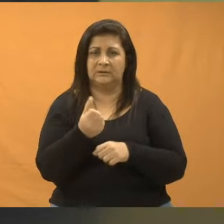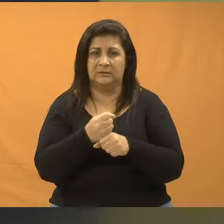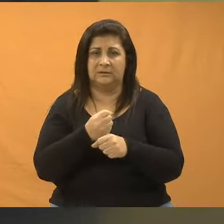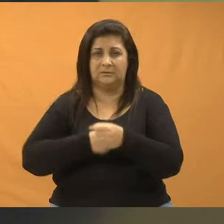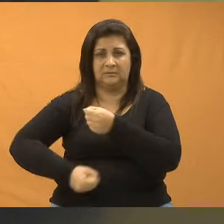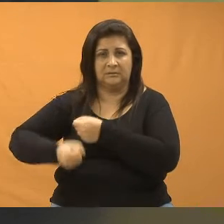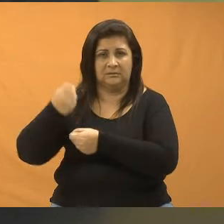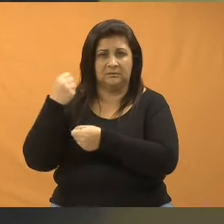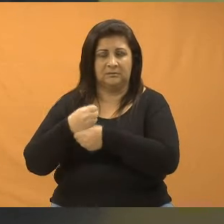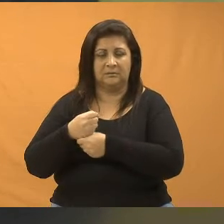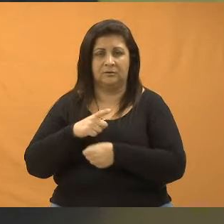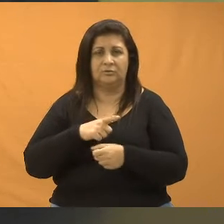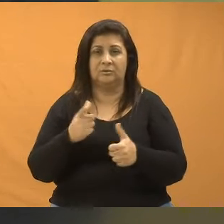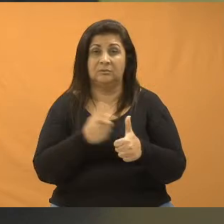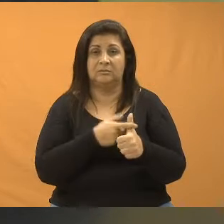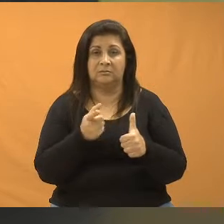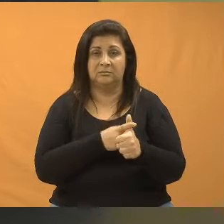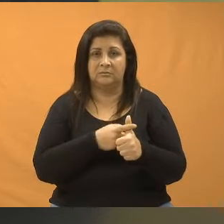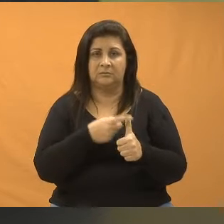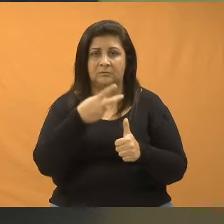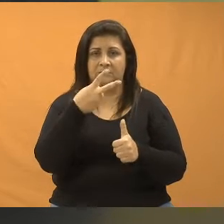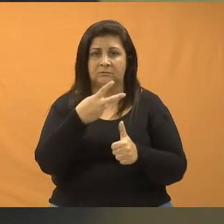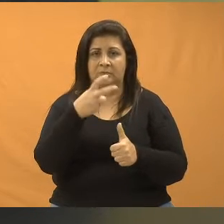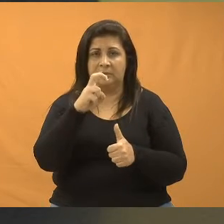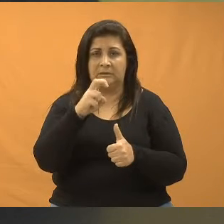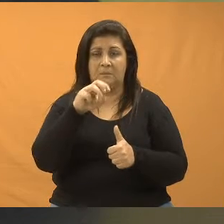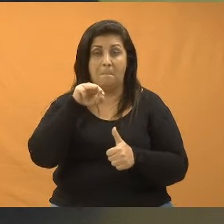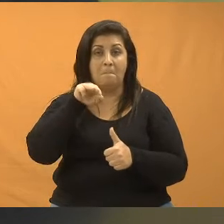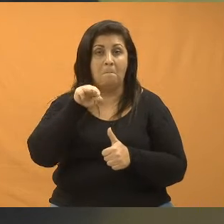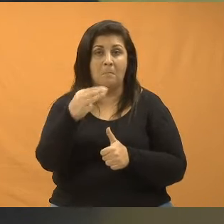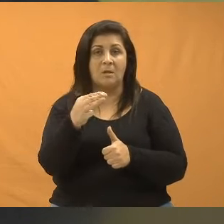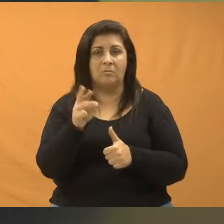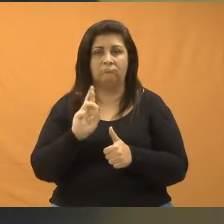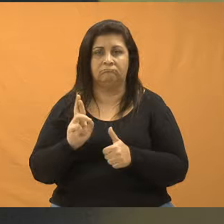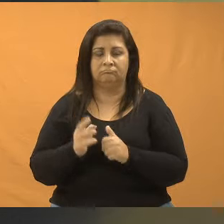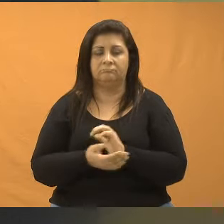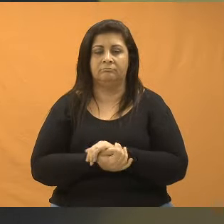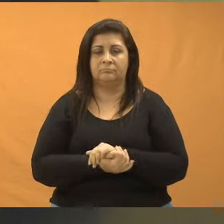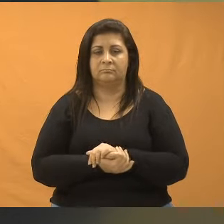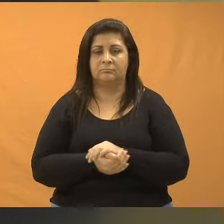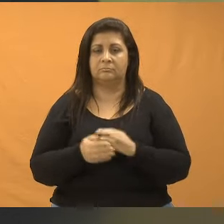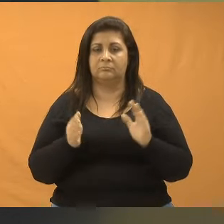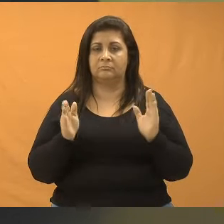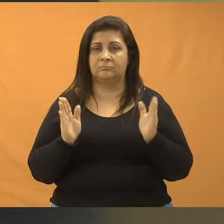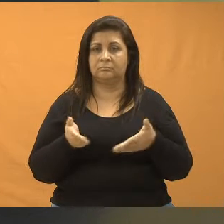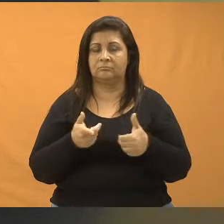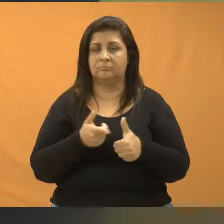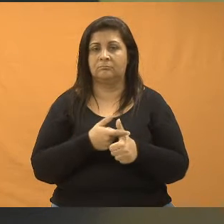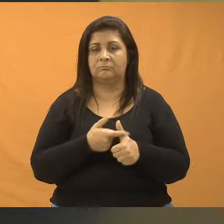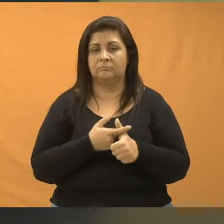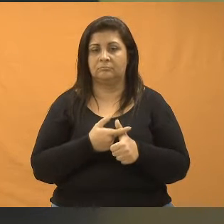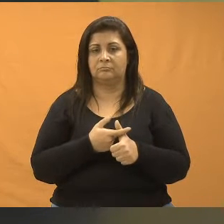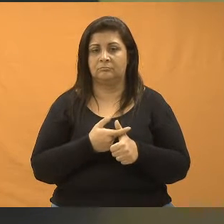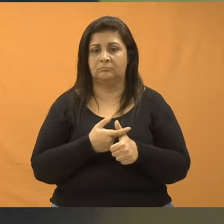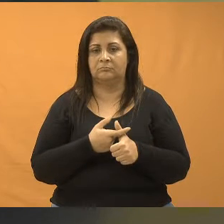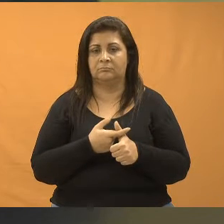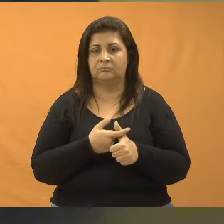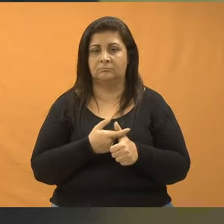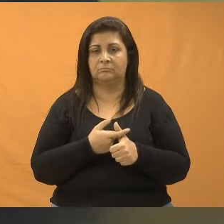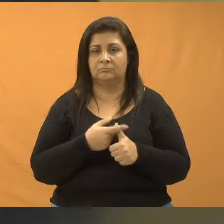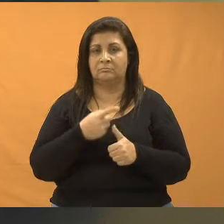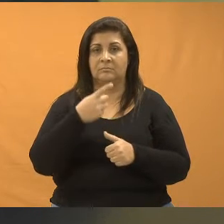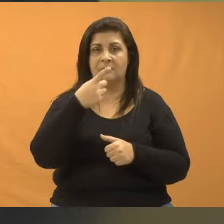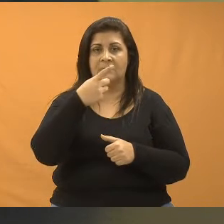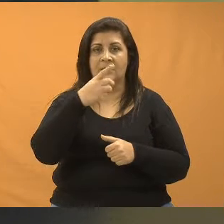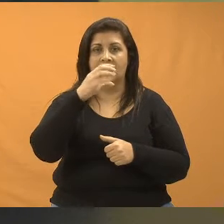dívida em torno de 25 milhões de reais, o valor real, e hoje a dívida da Santa Casa está na casa de 100